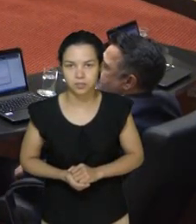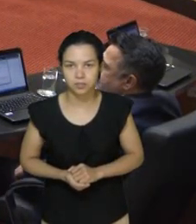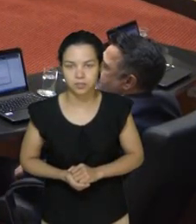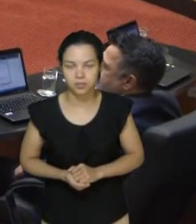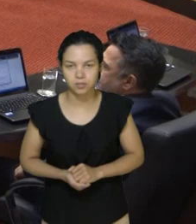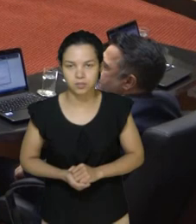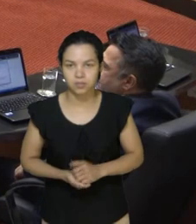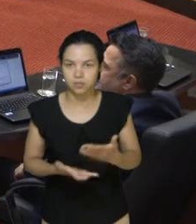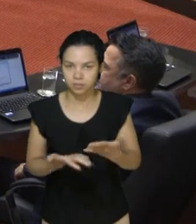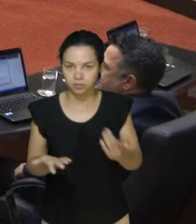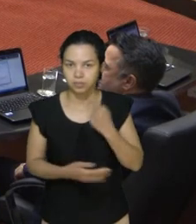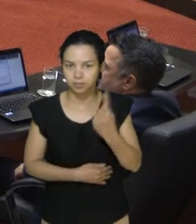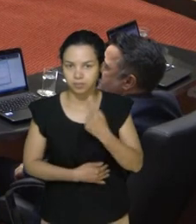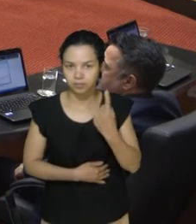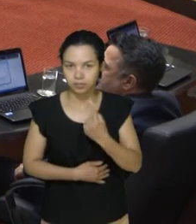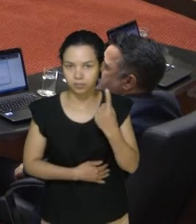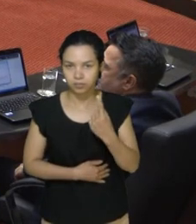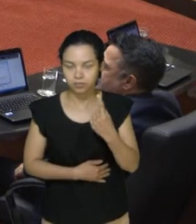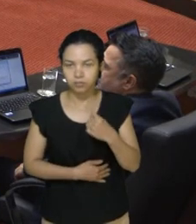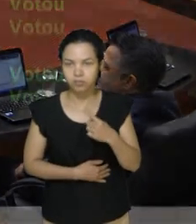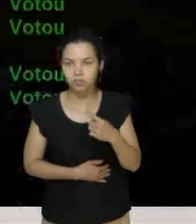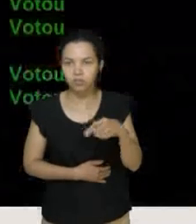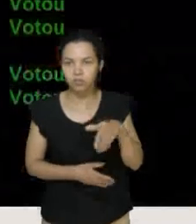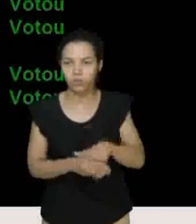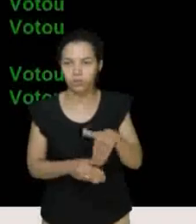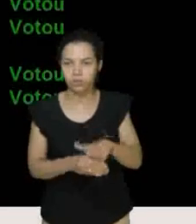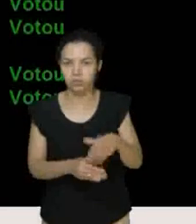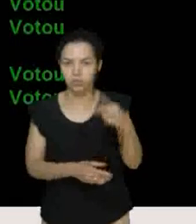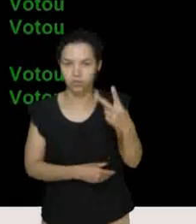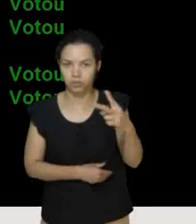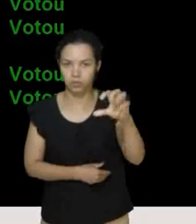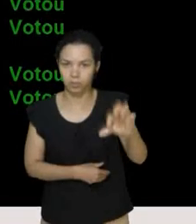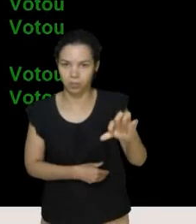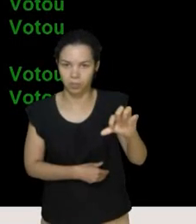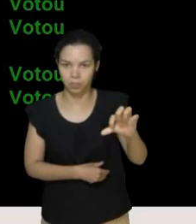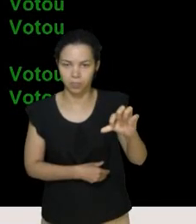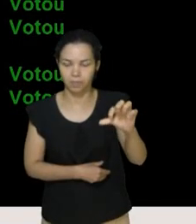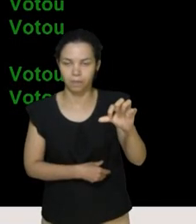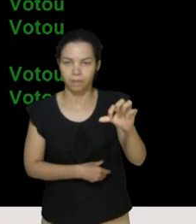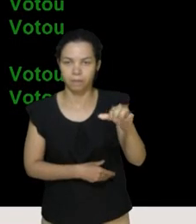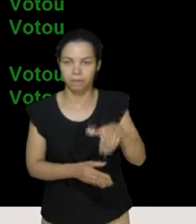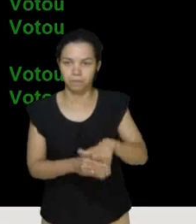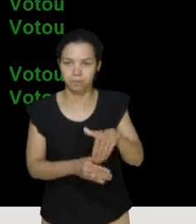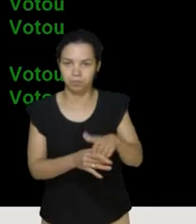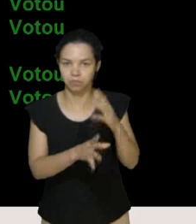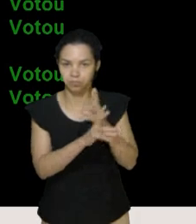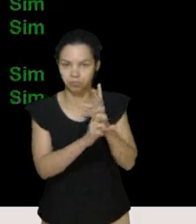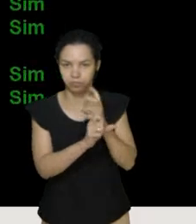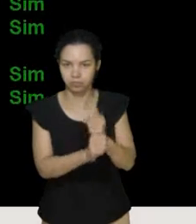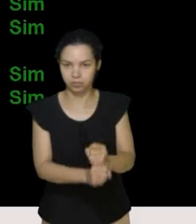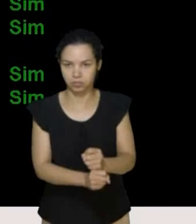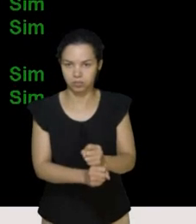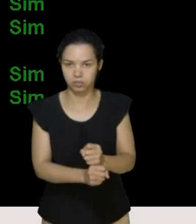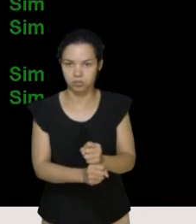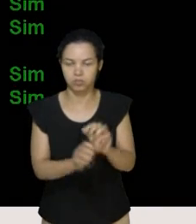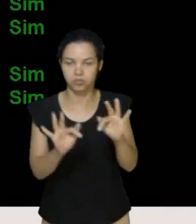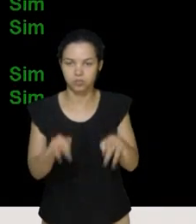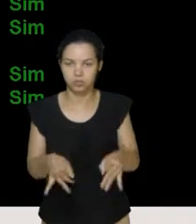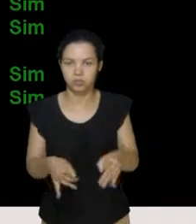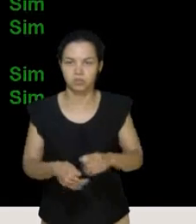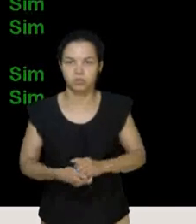Senhores deputados, votaram 29 deputados, podemos colher o resultado.